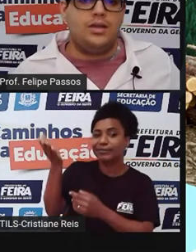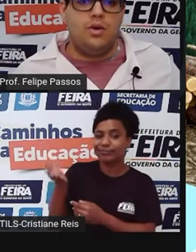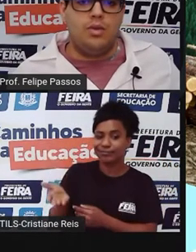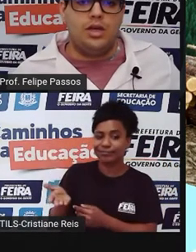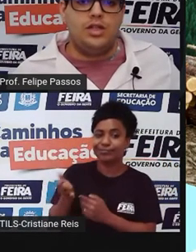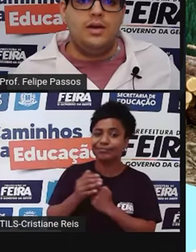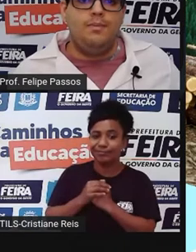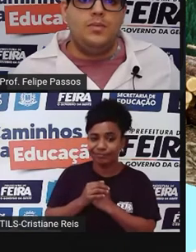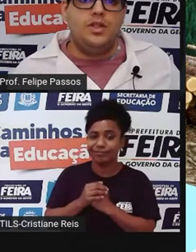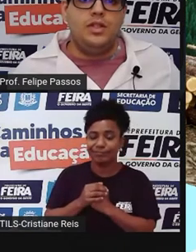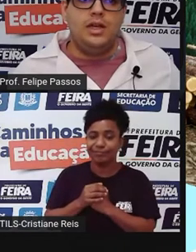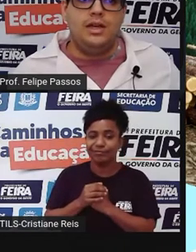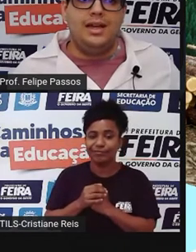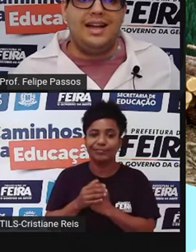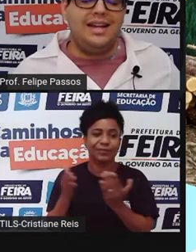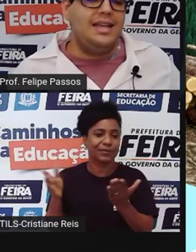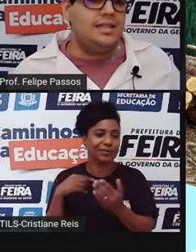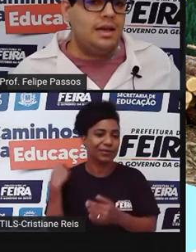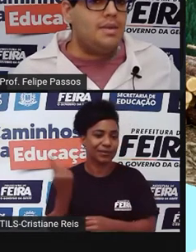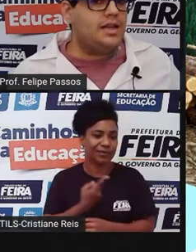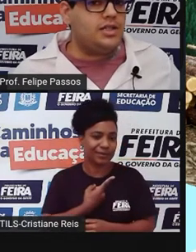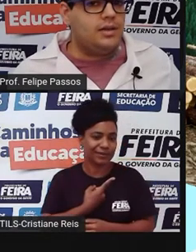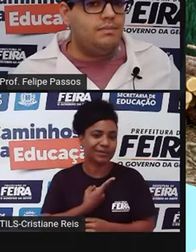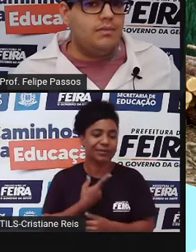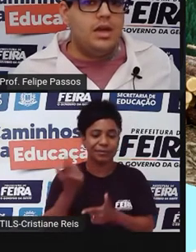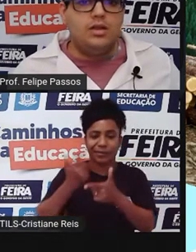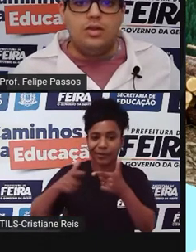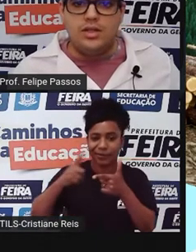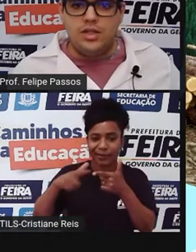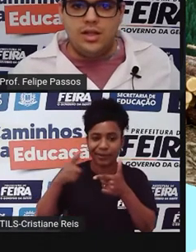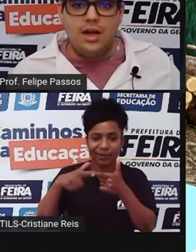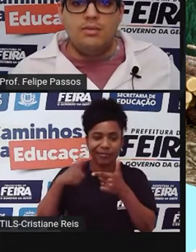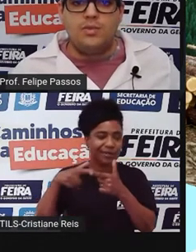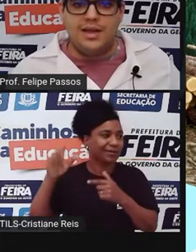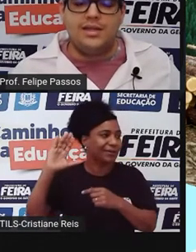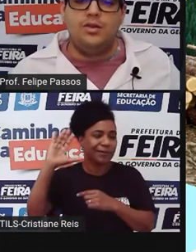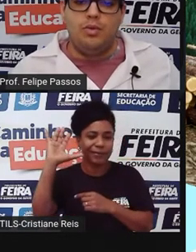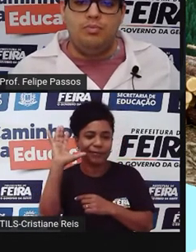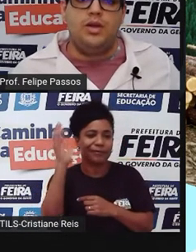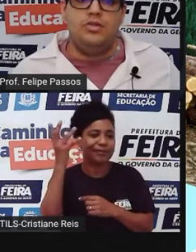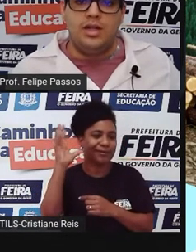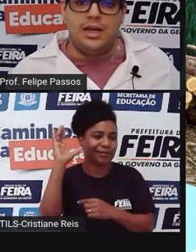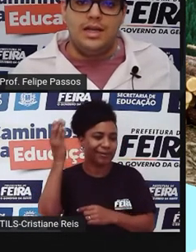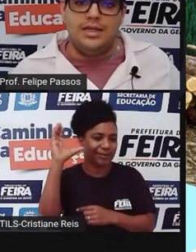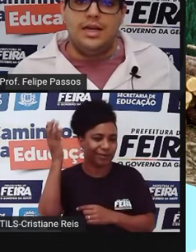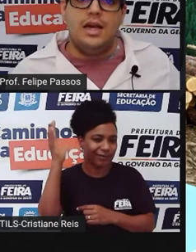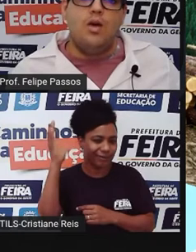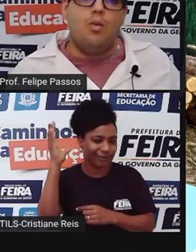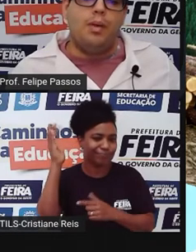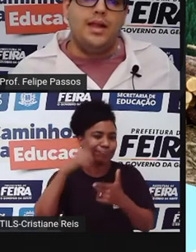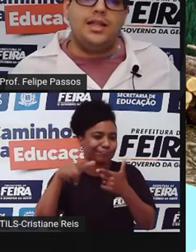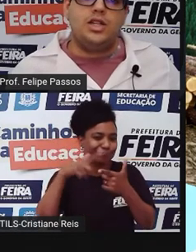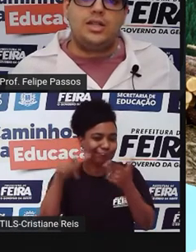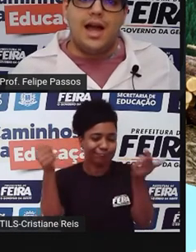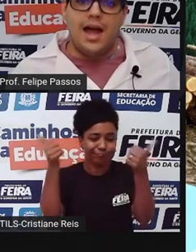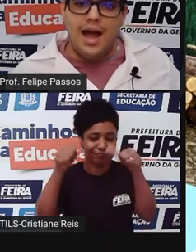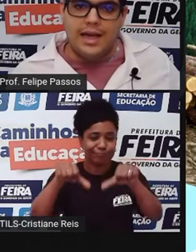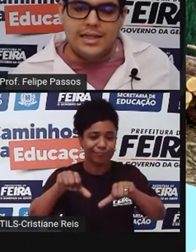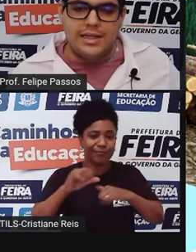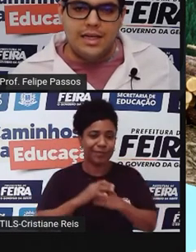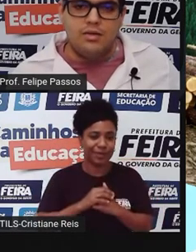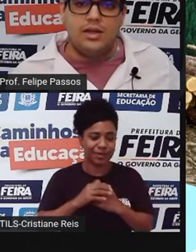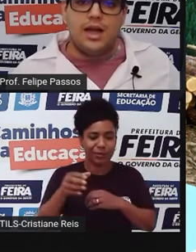período atualmente de crise climática. Nós estamos passando por um período de crise. O planeta